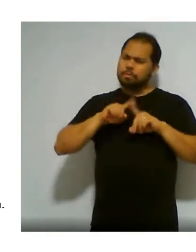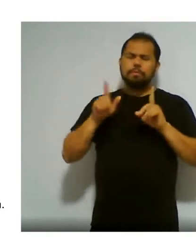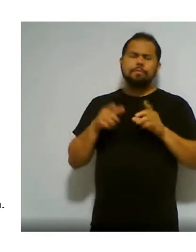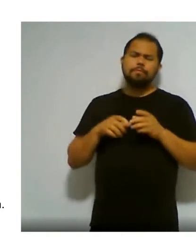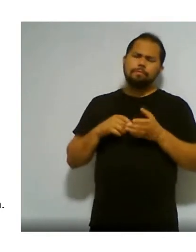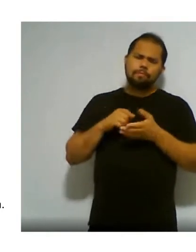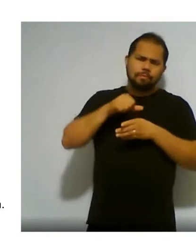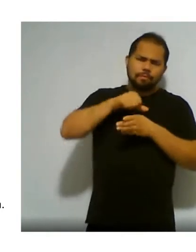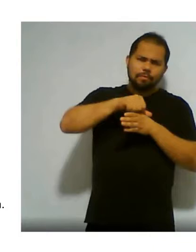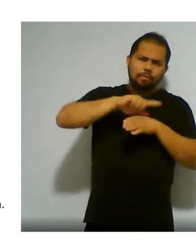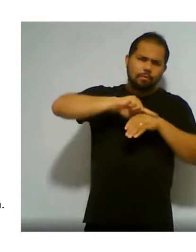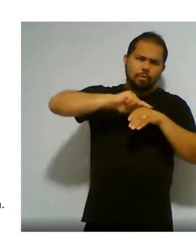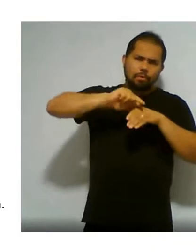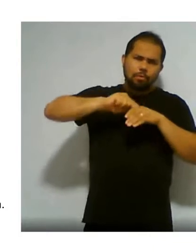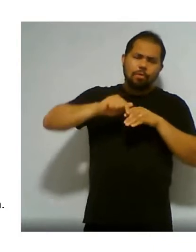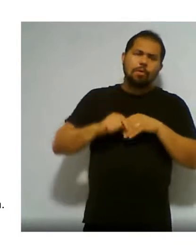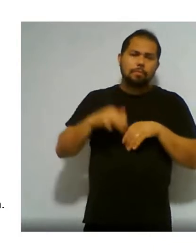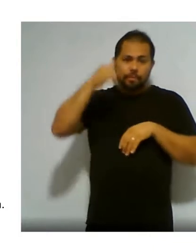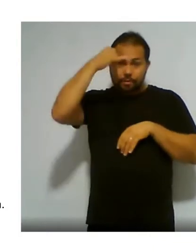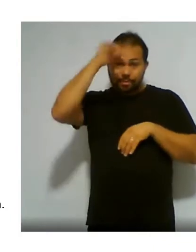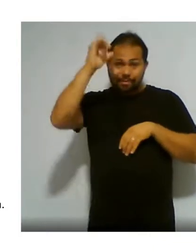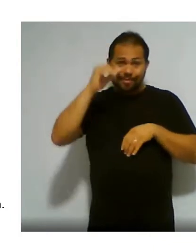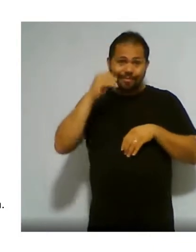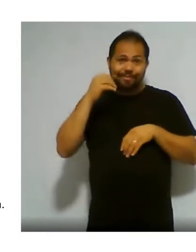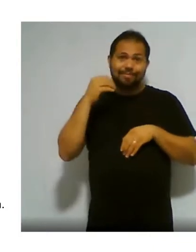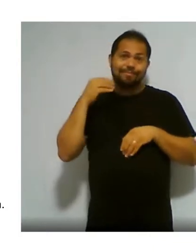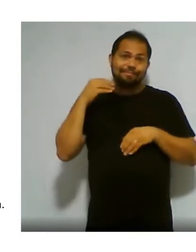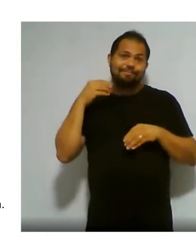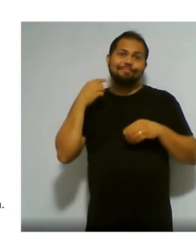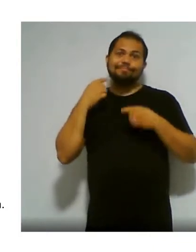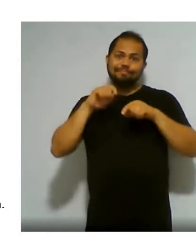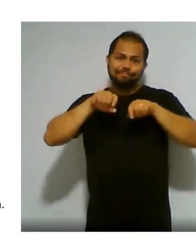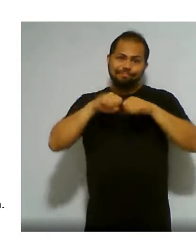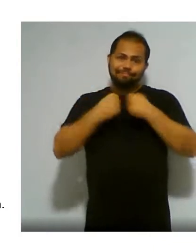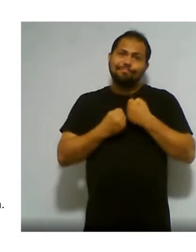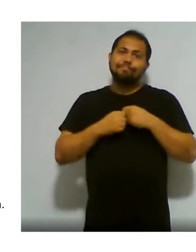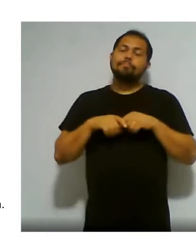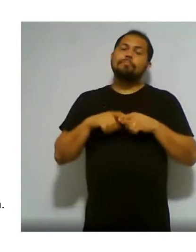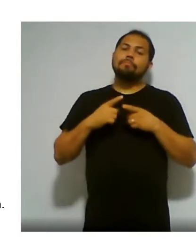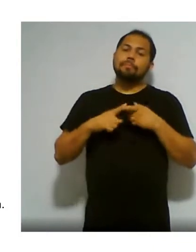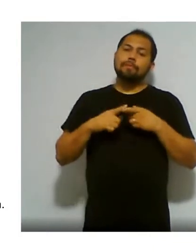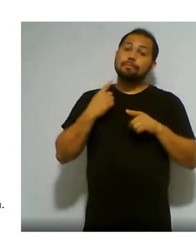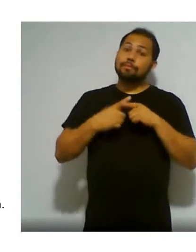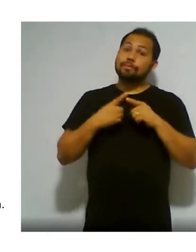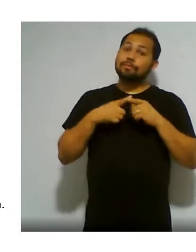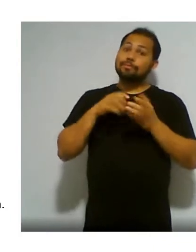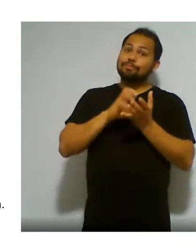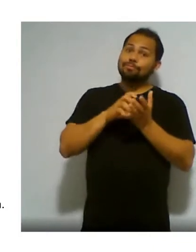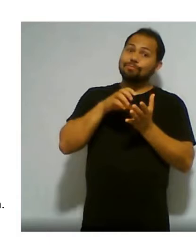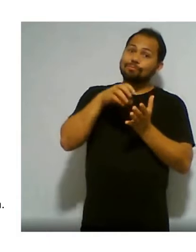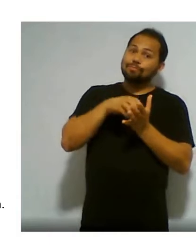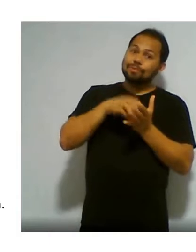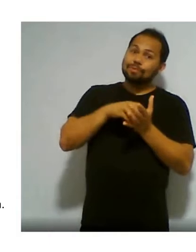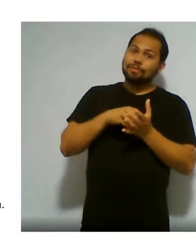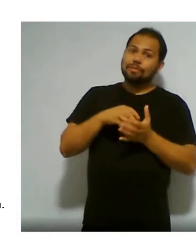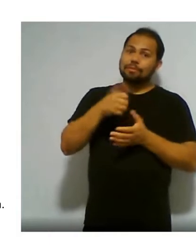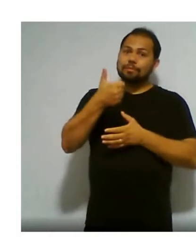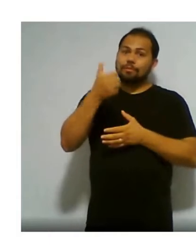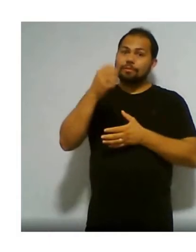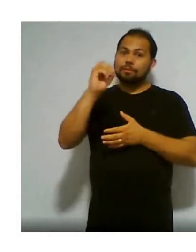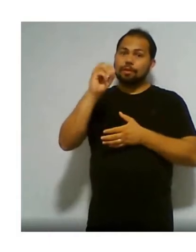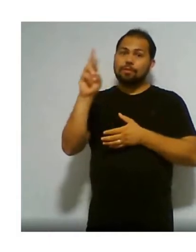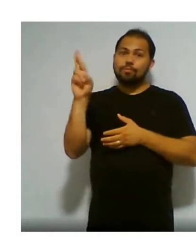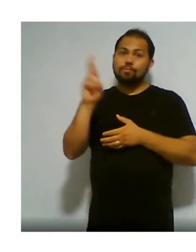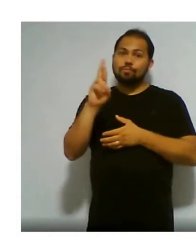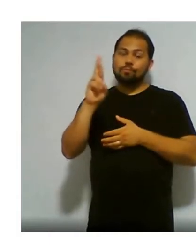evitar acidentes. Se você derrubar um processador de 10 mil reais, o prejuízo de 10 mil reais vai ser seu e não do cliente. Né? Então tenham cuidado.